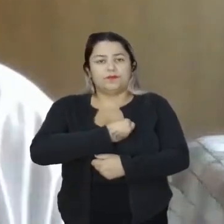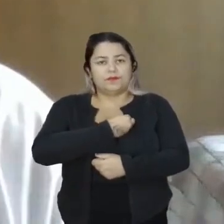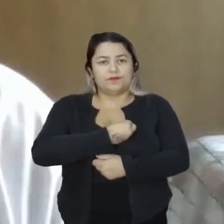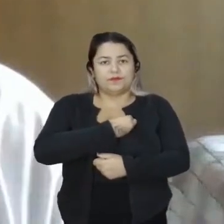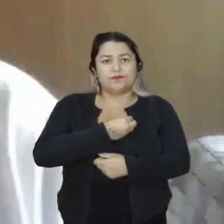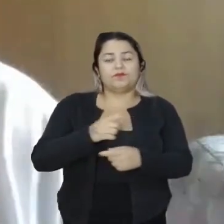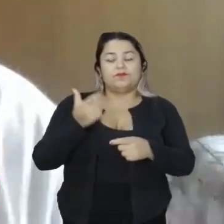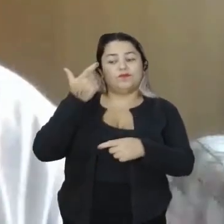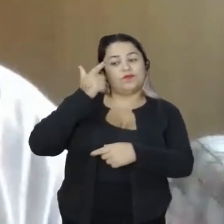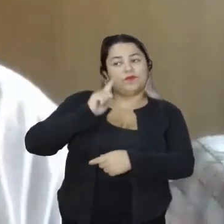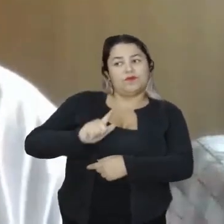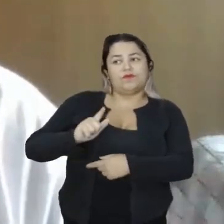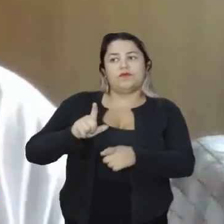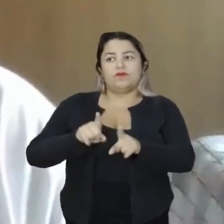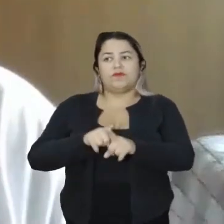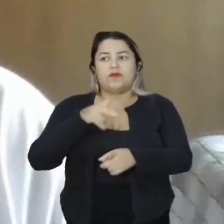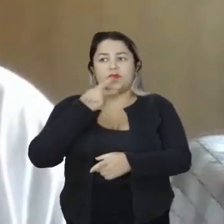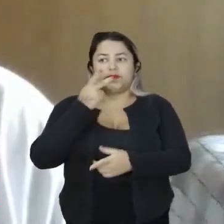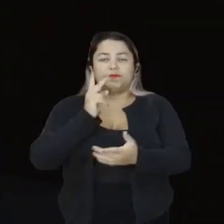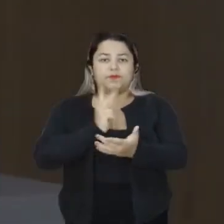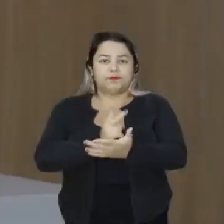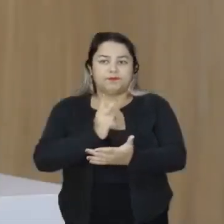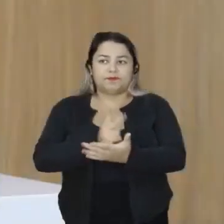com vocês sobre essas mesmas questões.